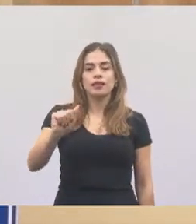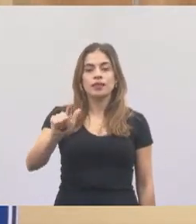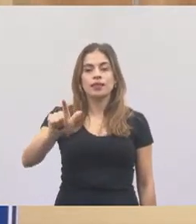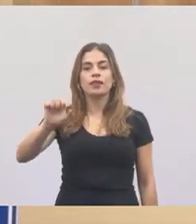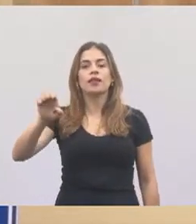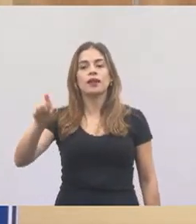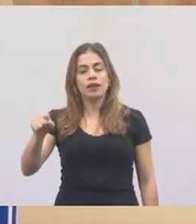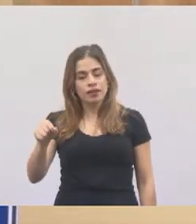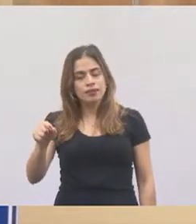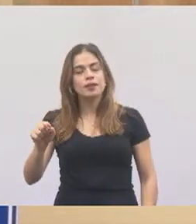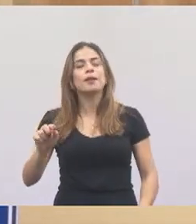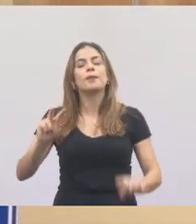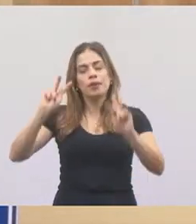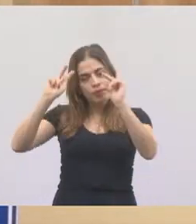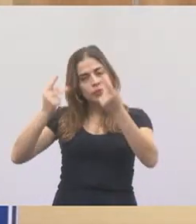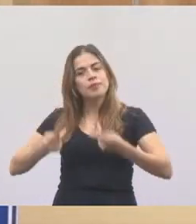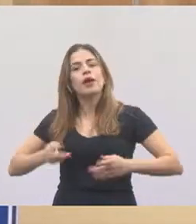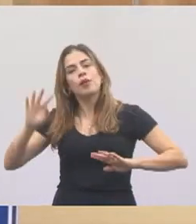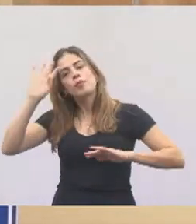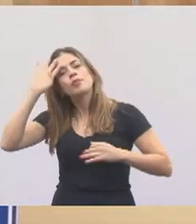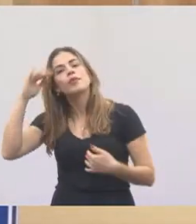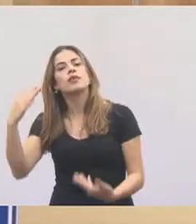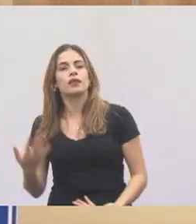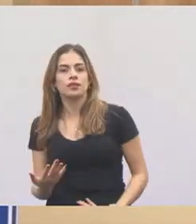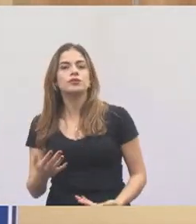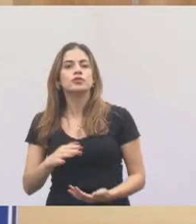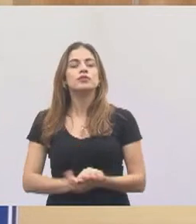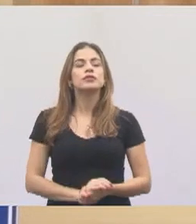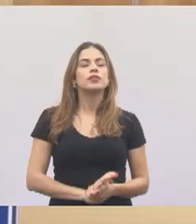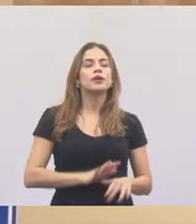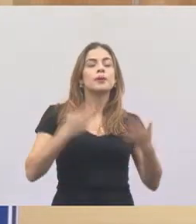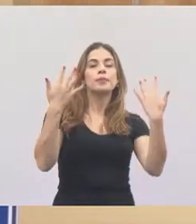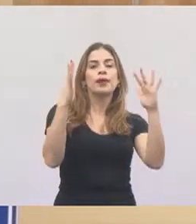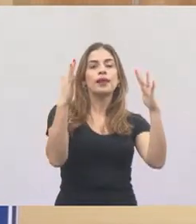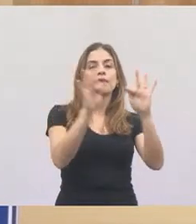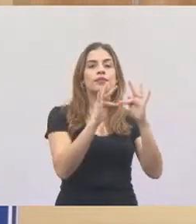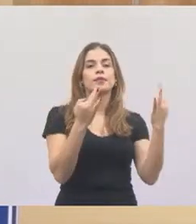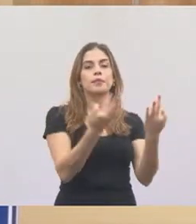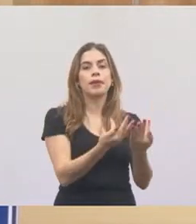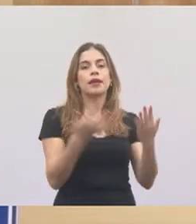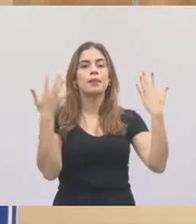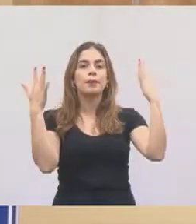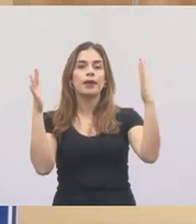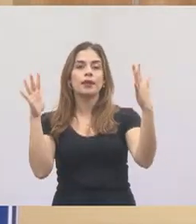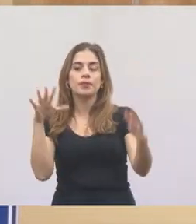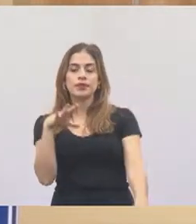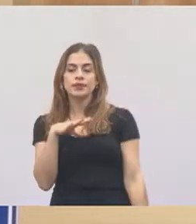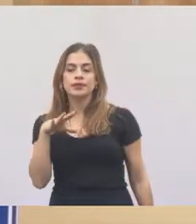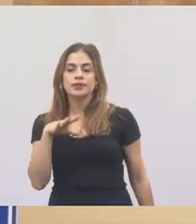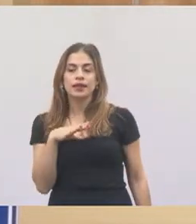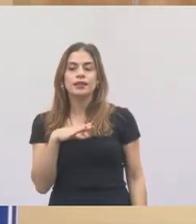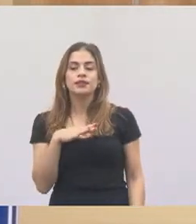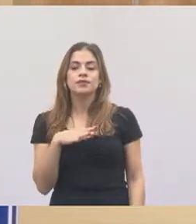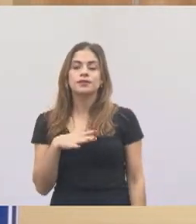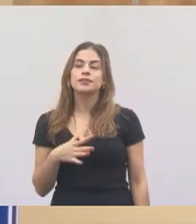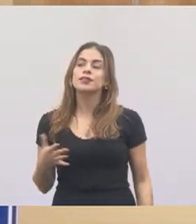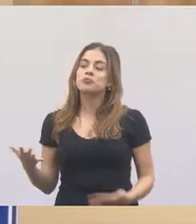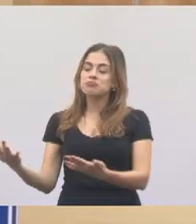casa tem que fazer. Então, parabéns aos familiares e parabéns à nossa cidade, que ganhou essa grande